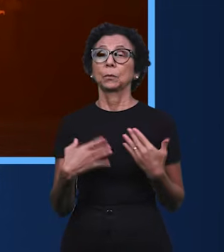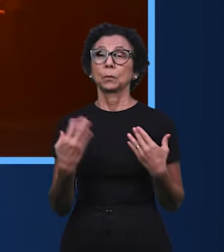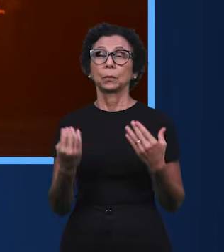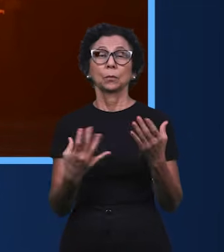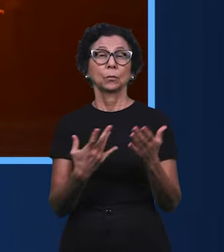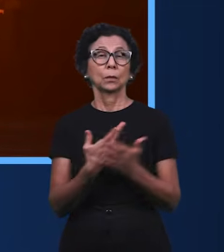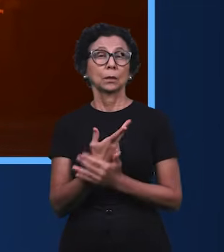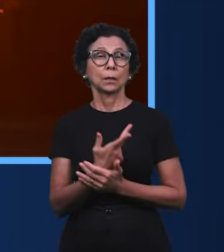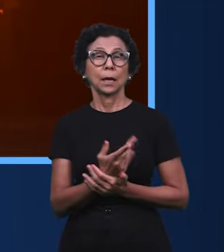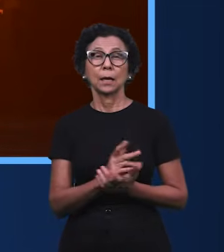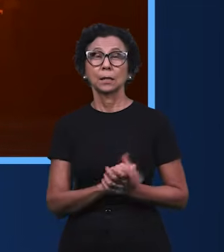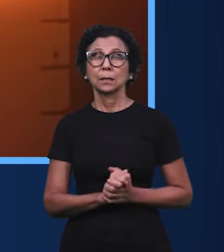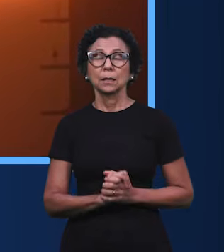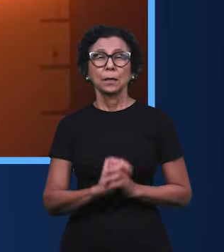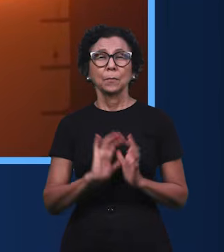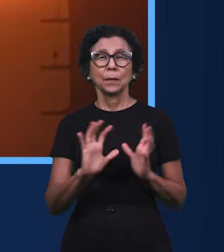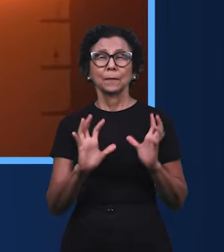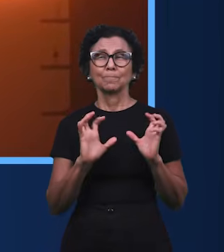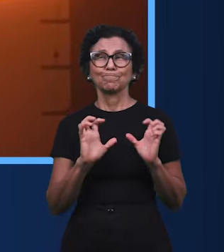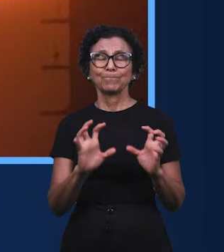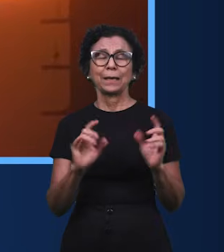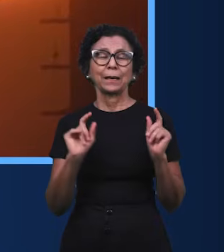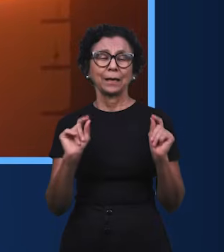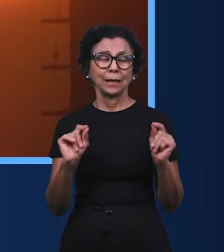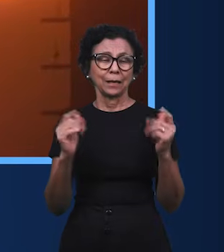formadas pela alta pressão